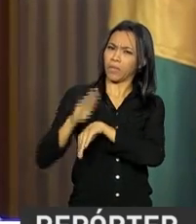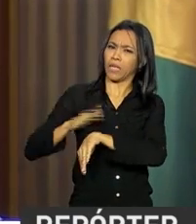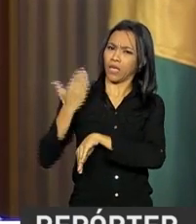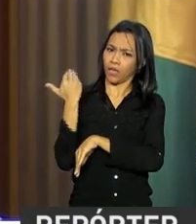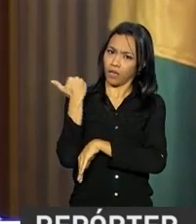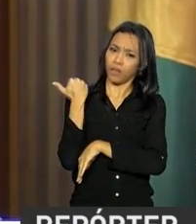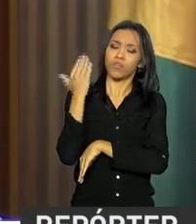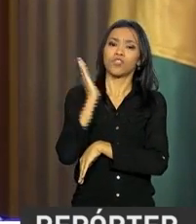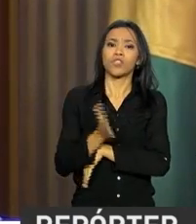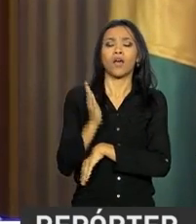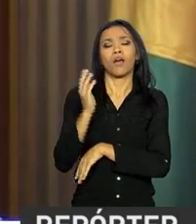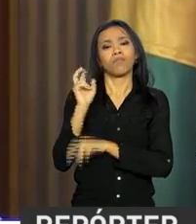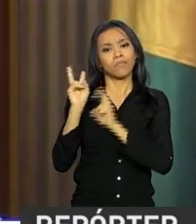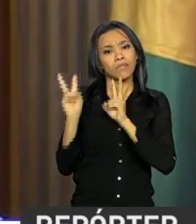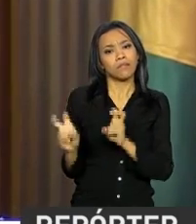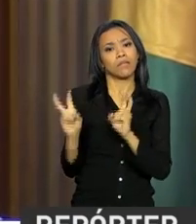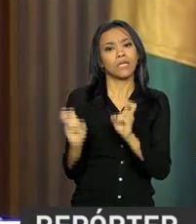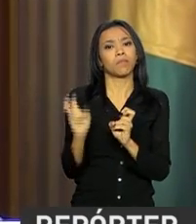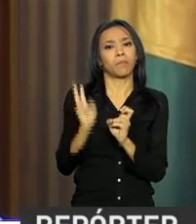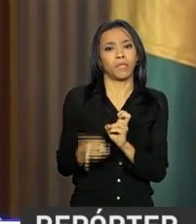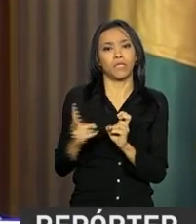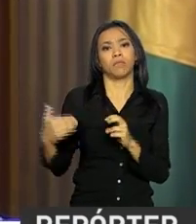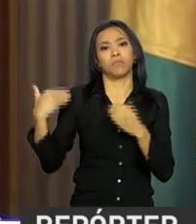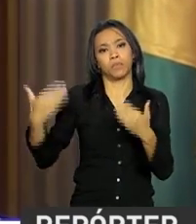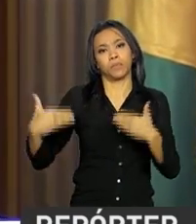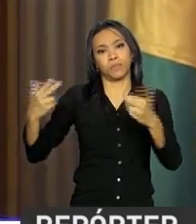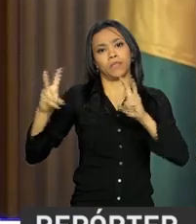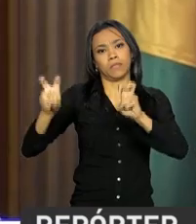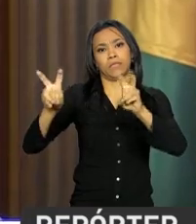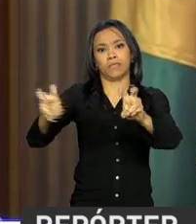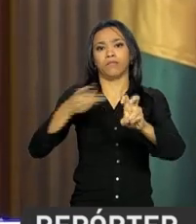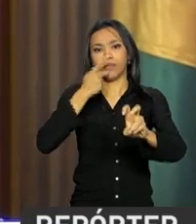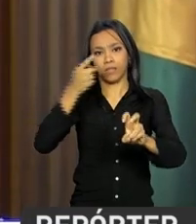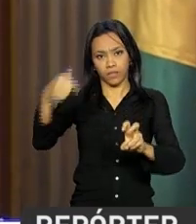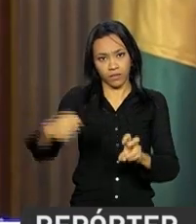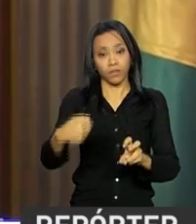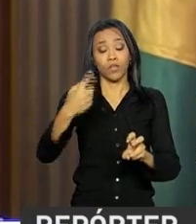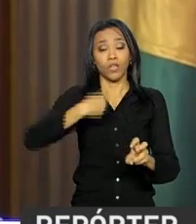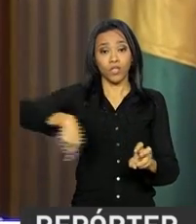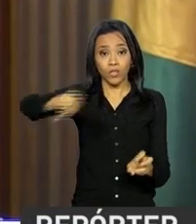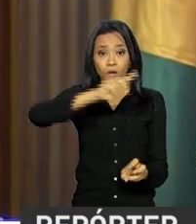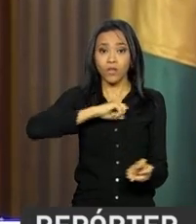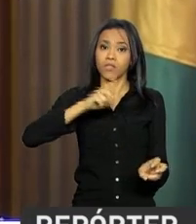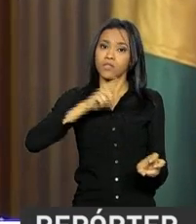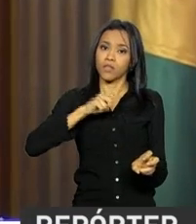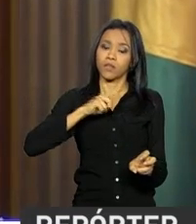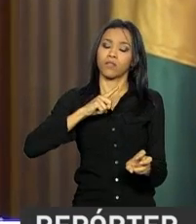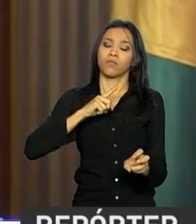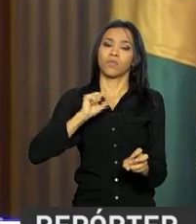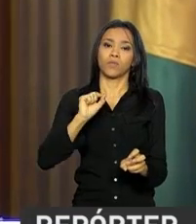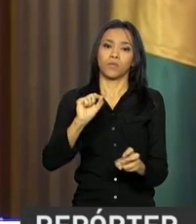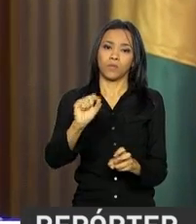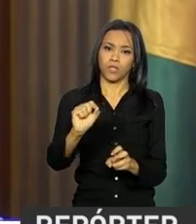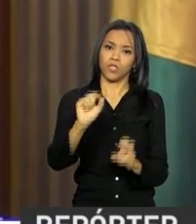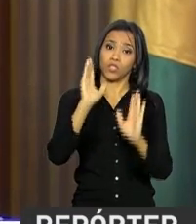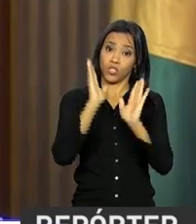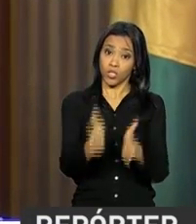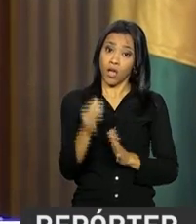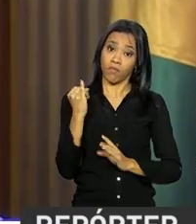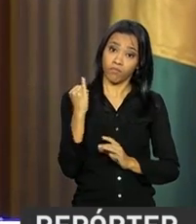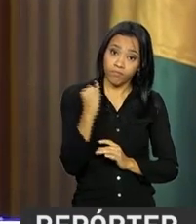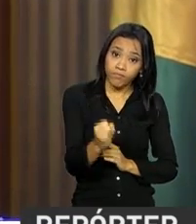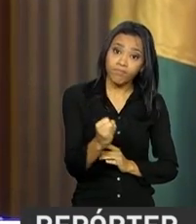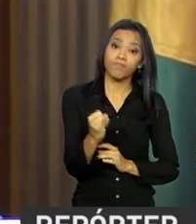trabalhou nesse tema nós próprios temos ao longo do tempo dito que se